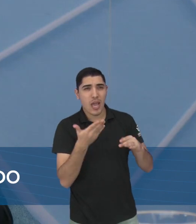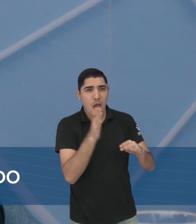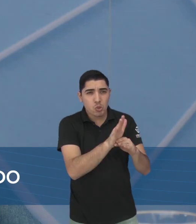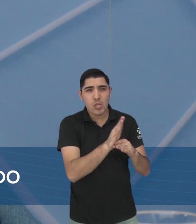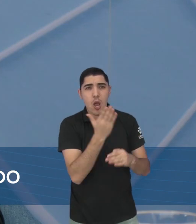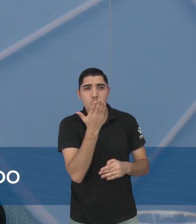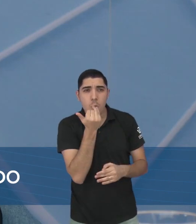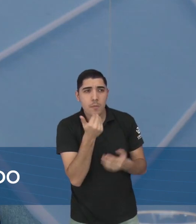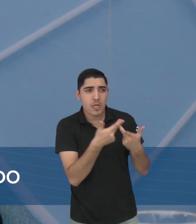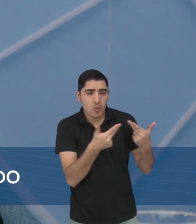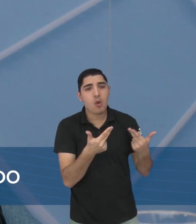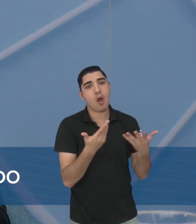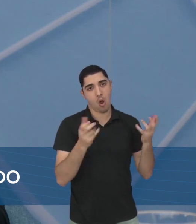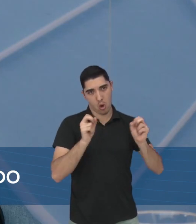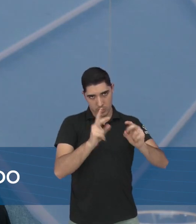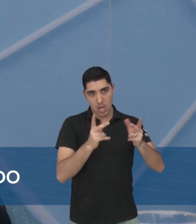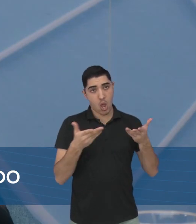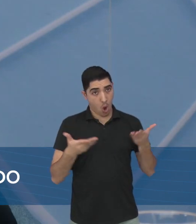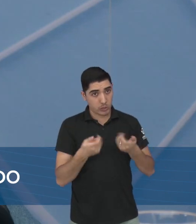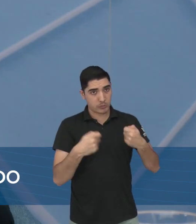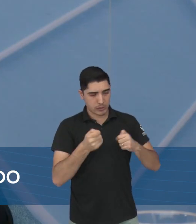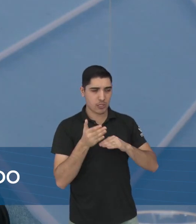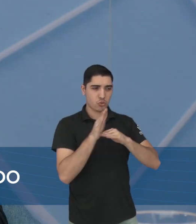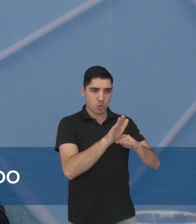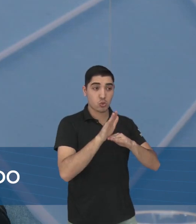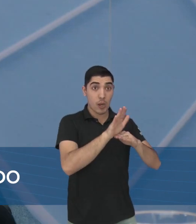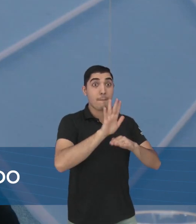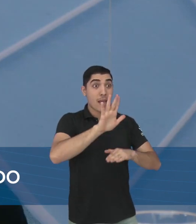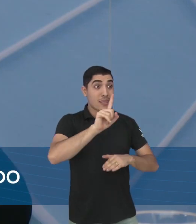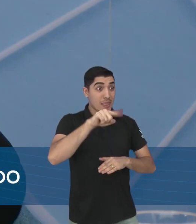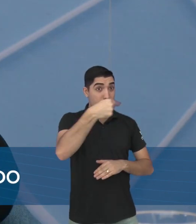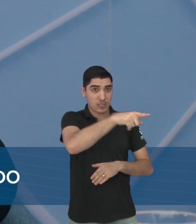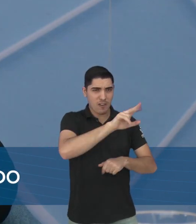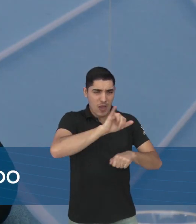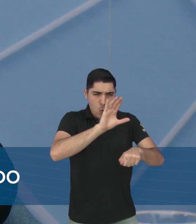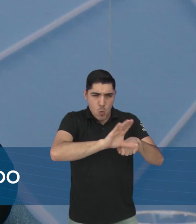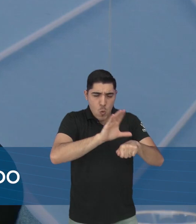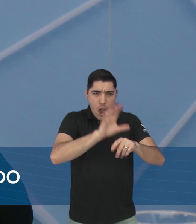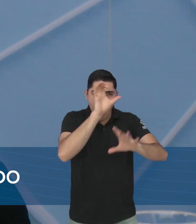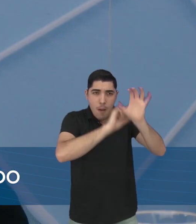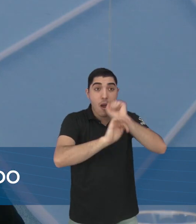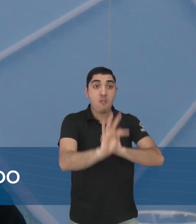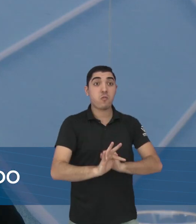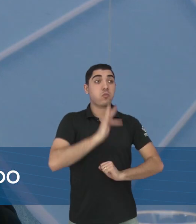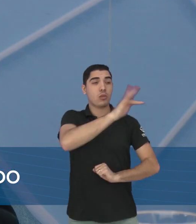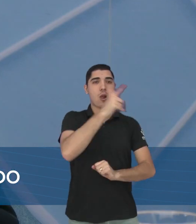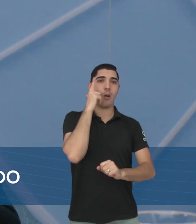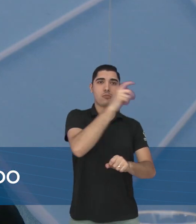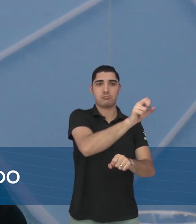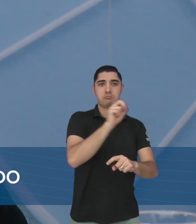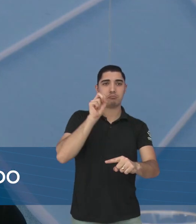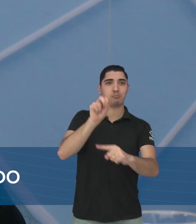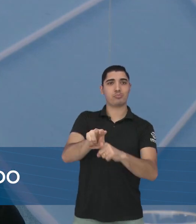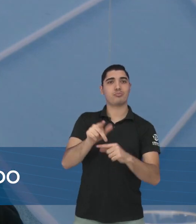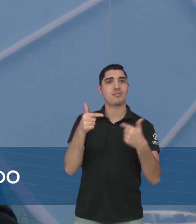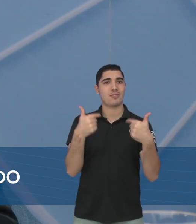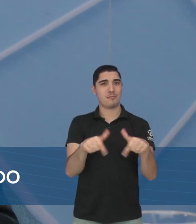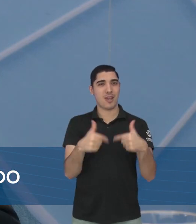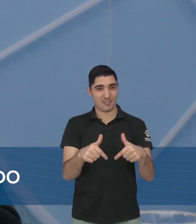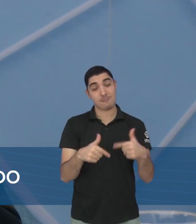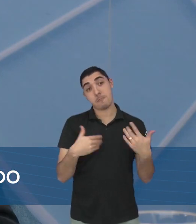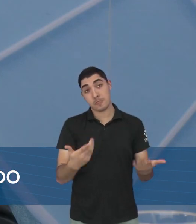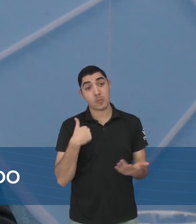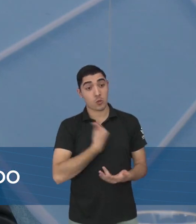precisando de um apoio, de um alimento, mas hoje, é um momento, né? O desejo nosso que realmente essas famílias possam